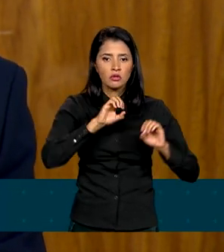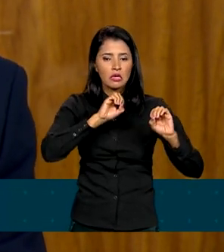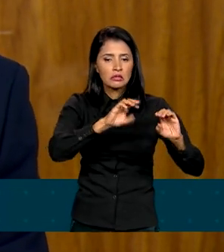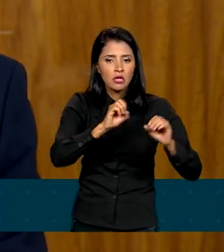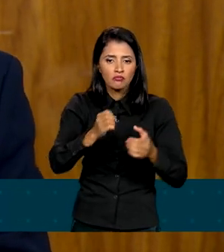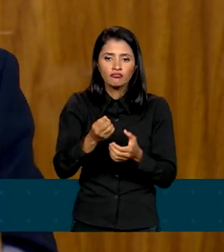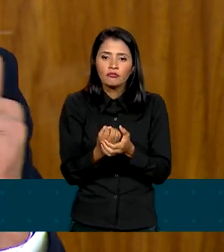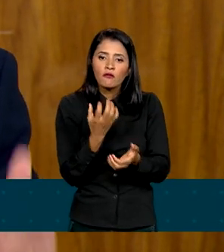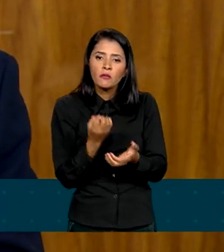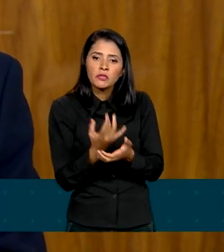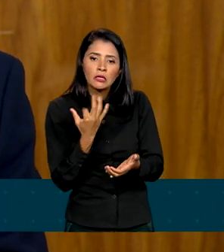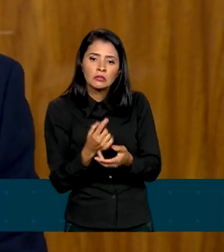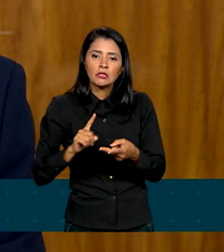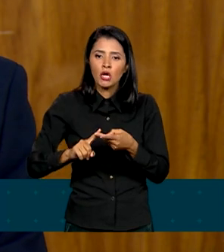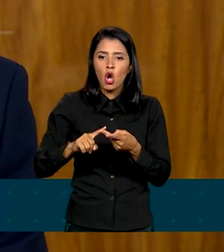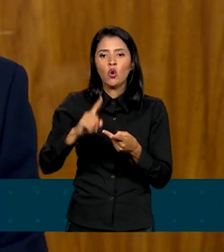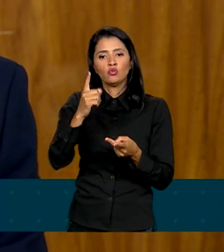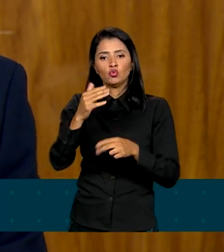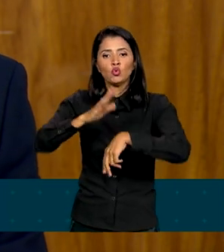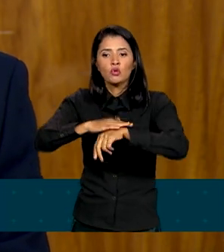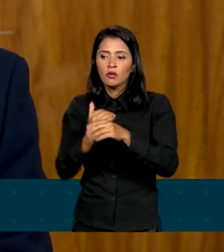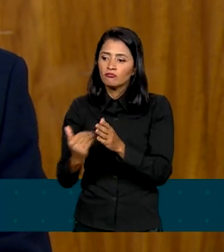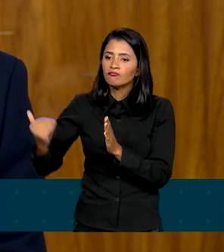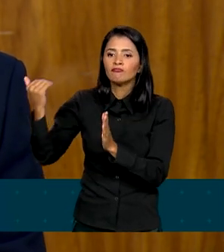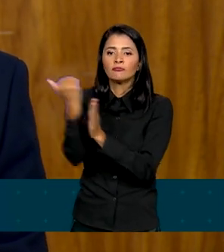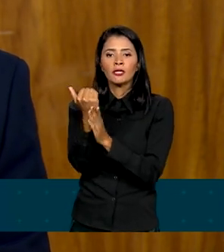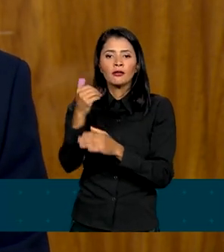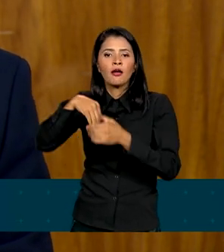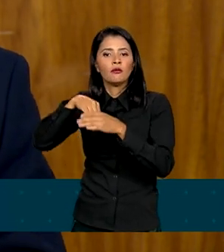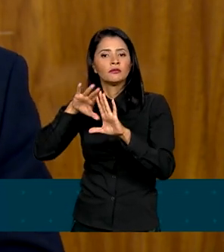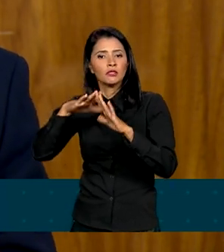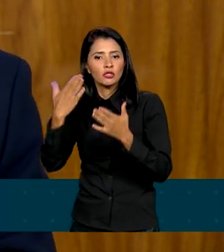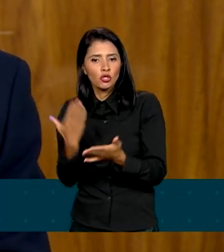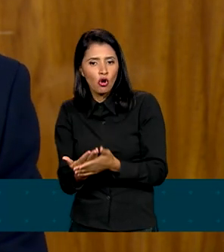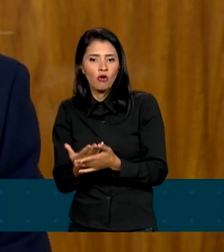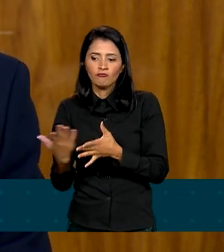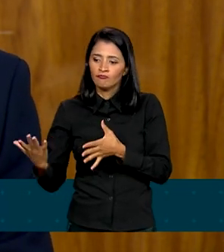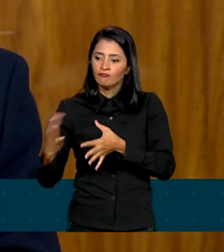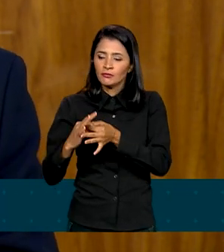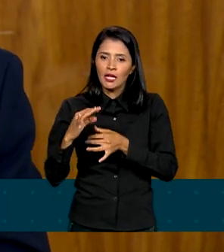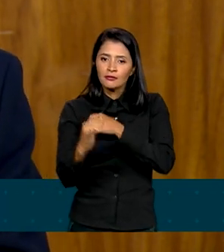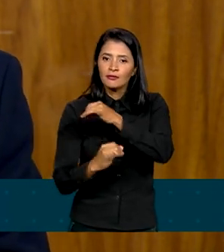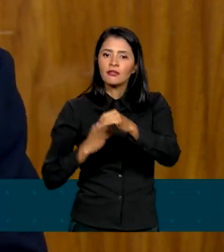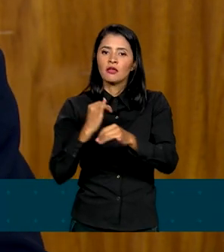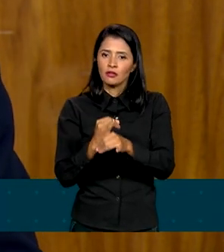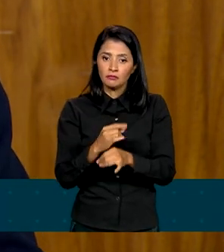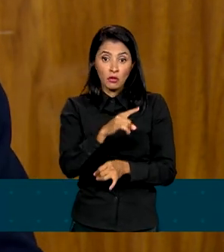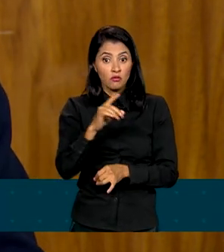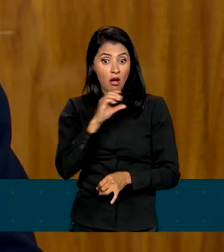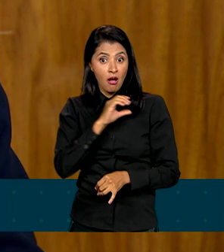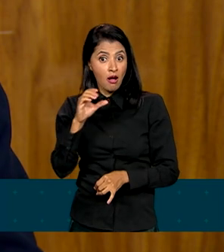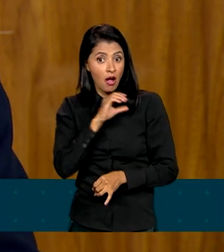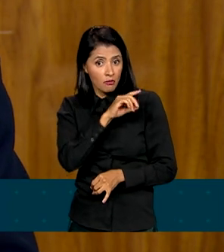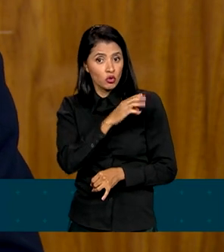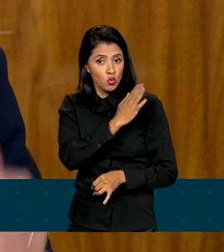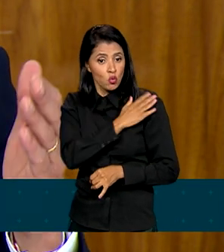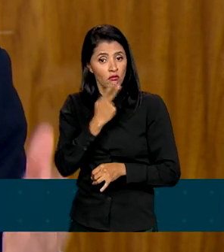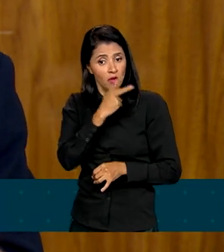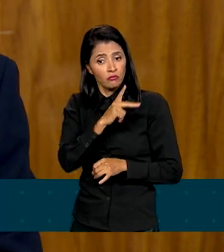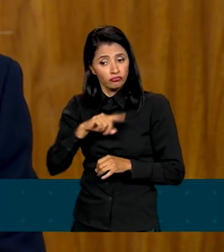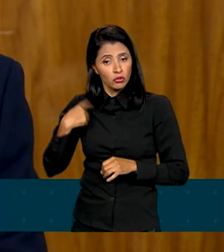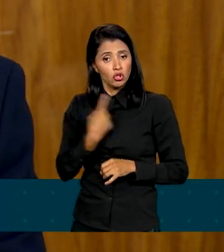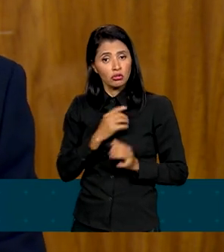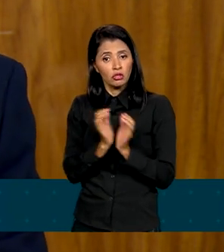na área do tempo integral, da conectividade. É como o Rui disse, o presidente tem pressa, nós estamos aí dedicados, toda a equipe,